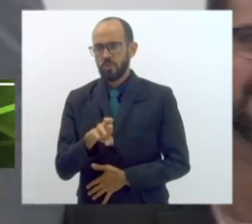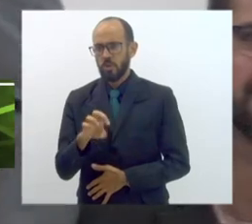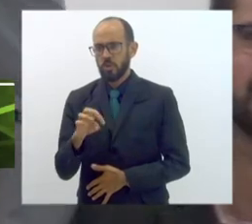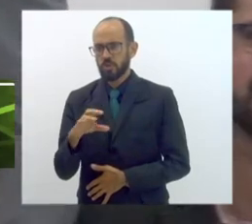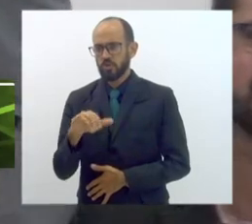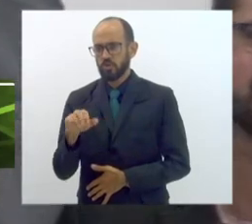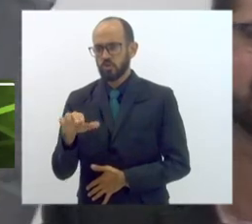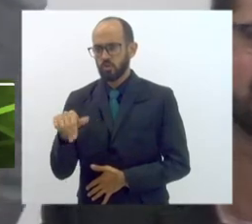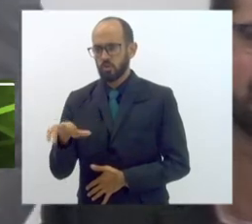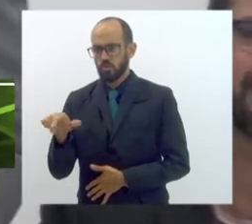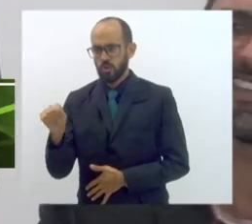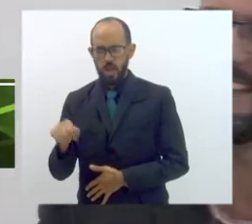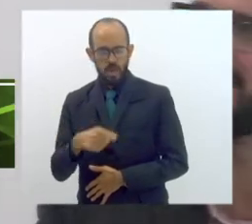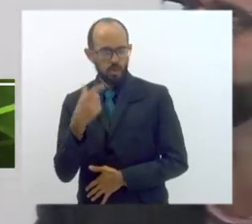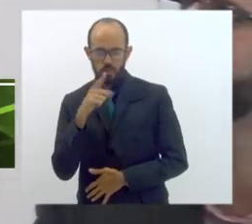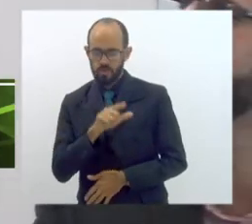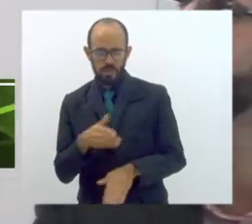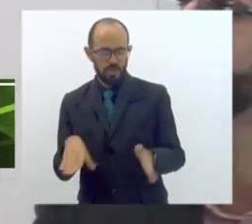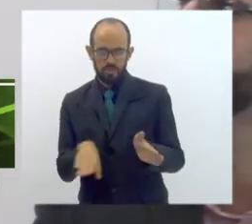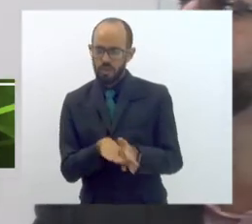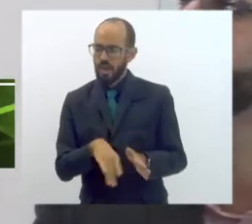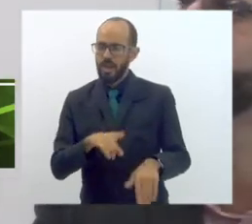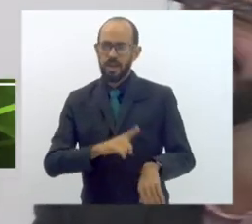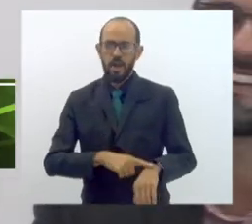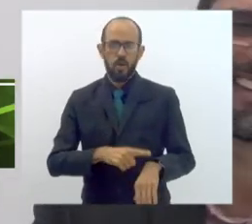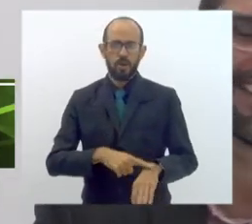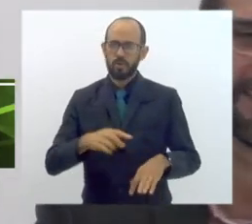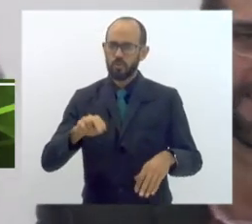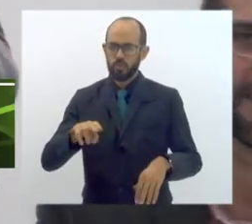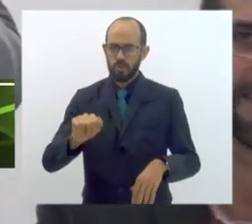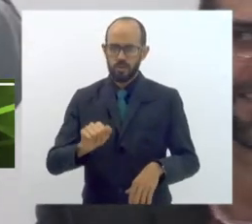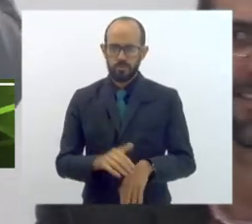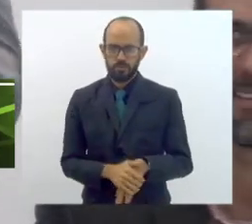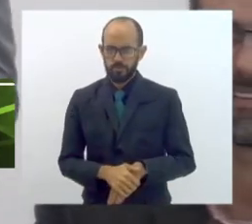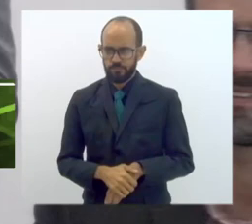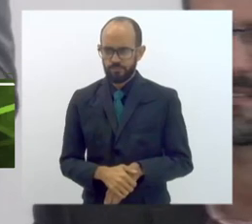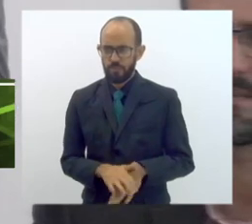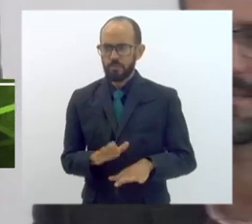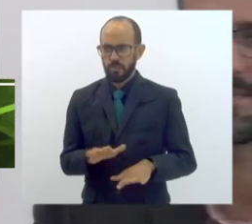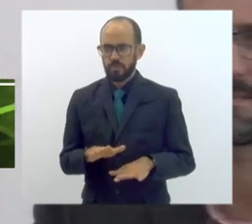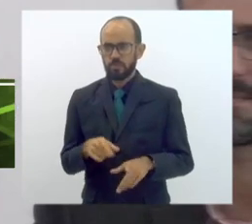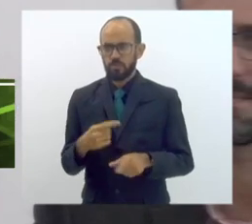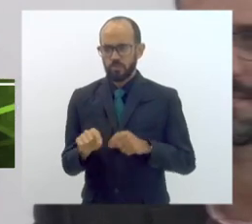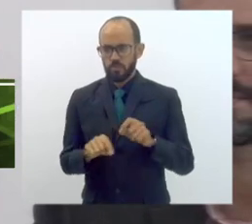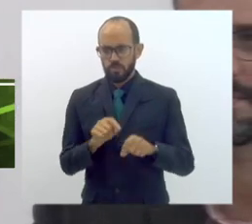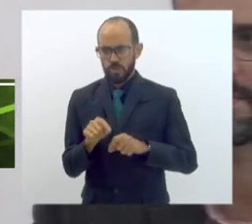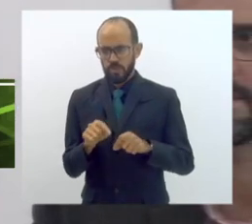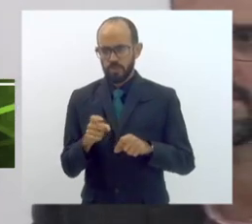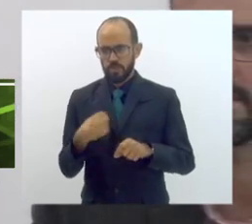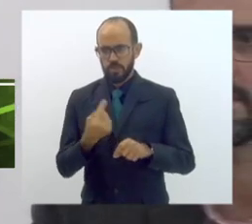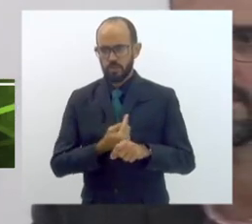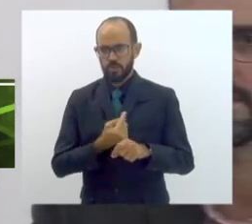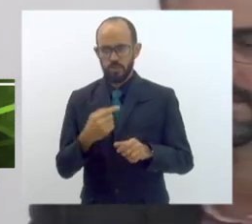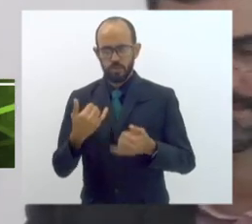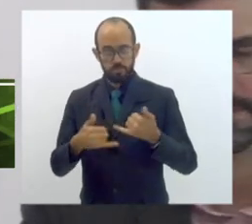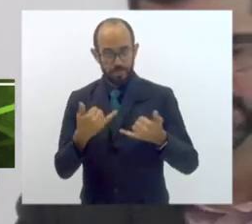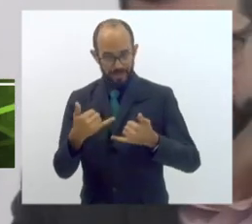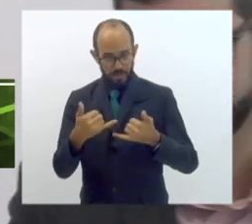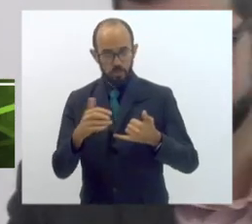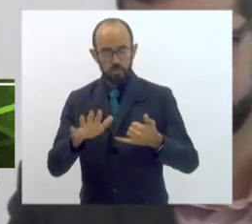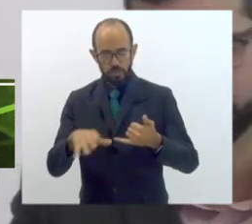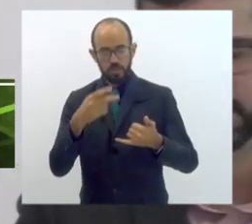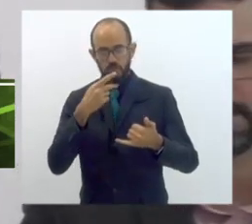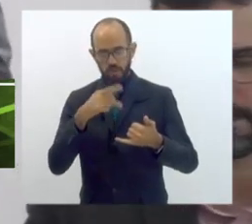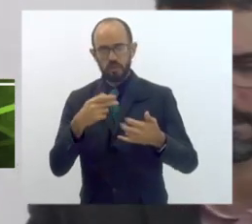chega na hora nem você matar ele. E o Silvestre está lá. Mas a gente brincando está falando de uma coisa muito séria.